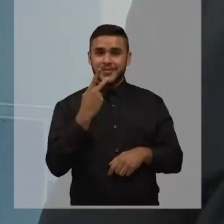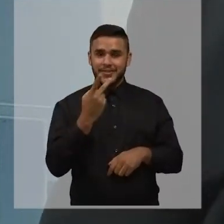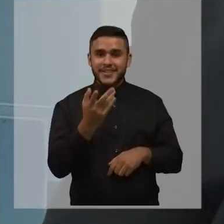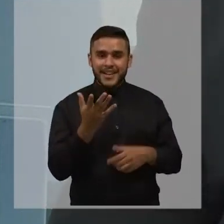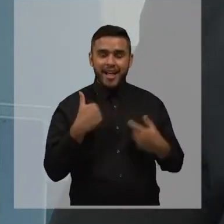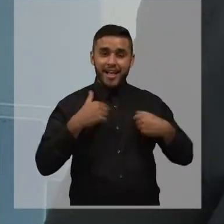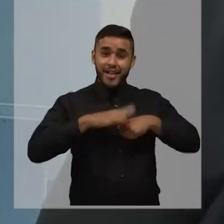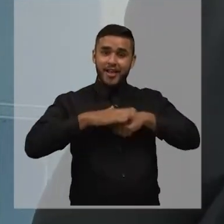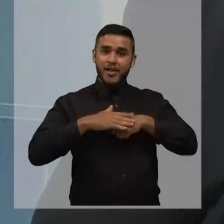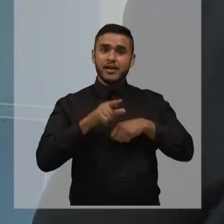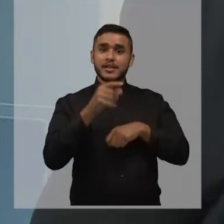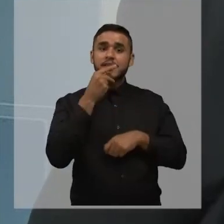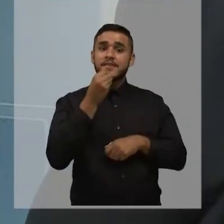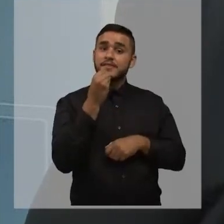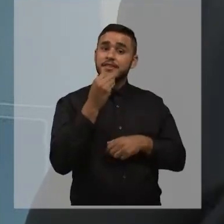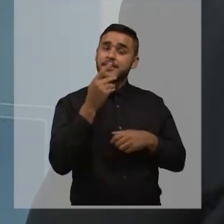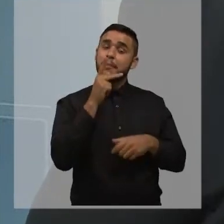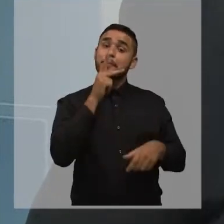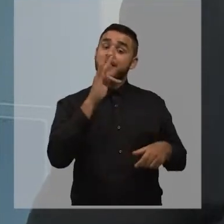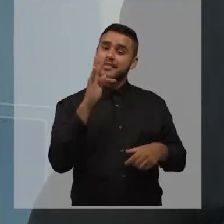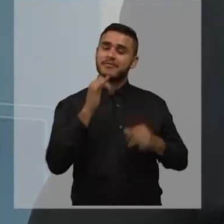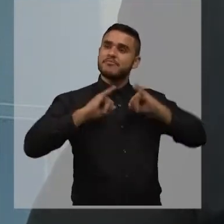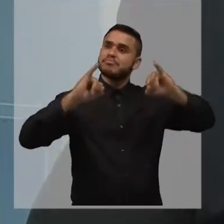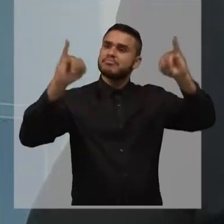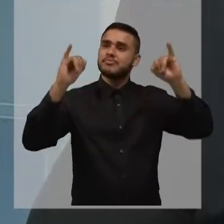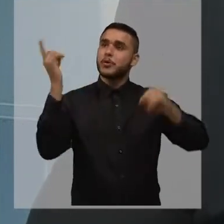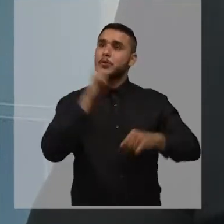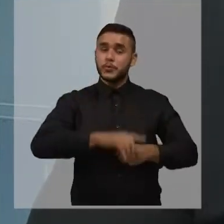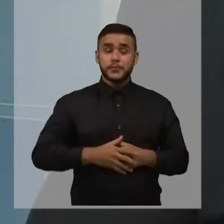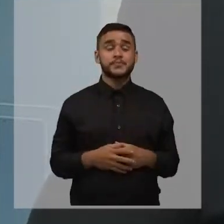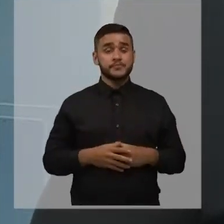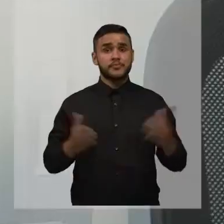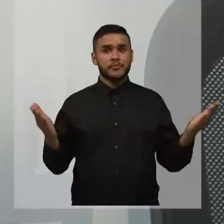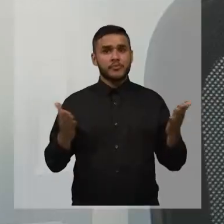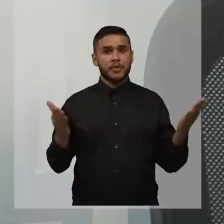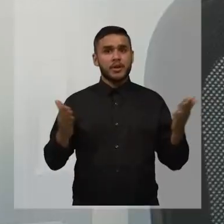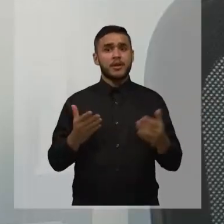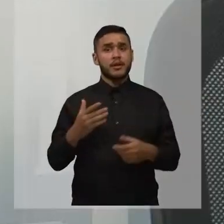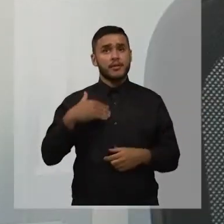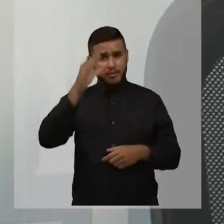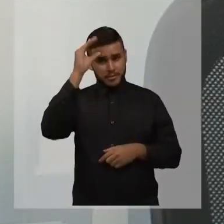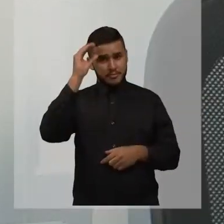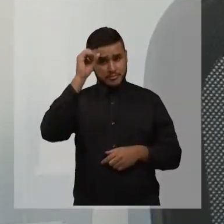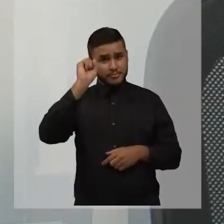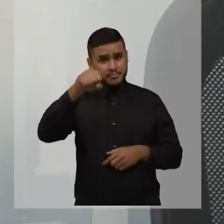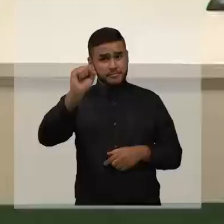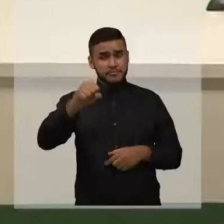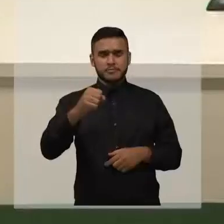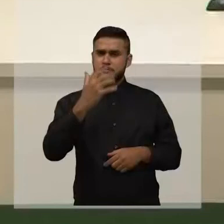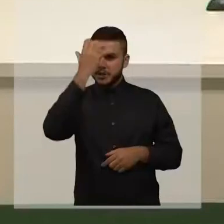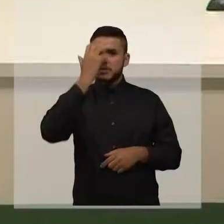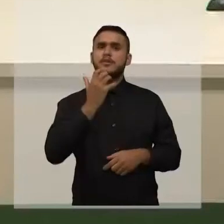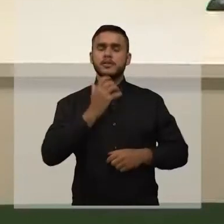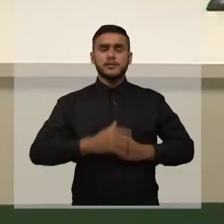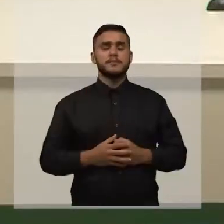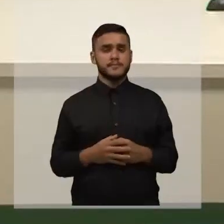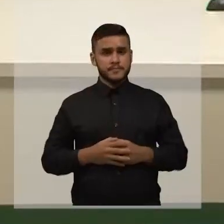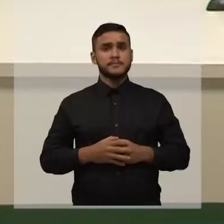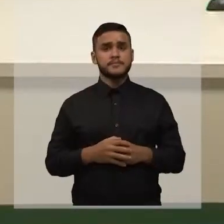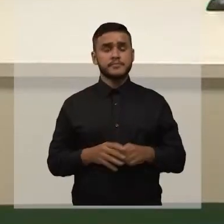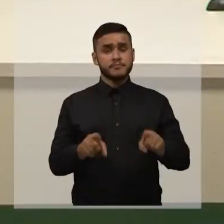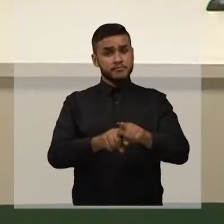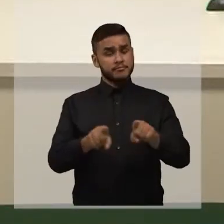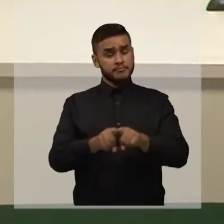o partido de vocês. Que está terrível, né? Então Camilo fez e faz, né? Pois é, fez e faz, e Luiz,